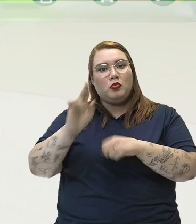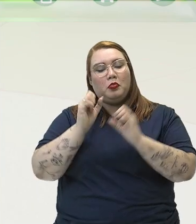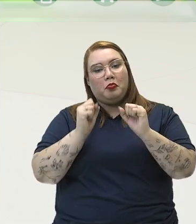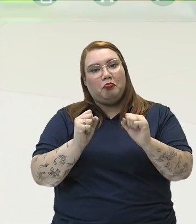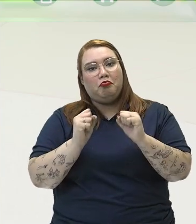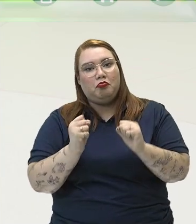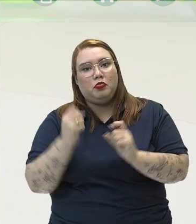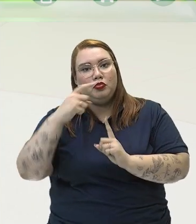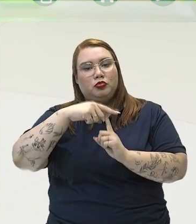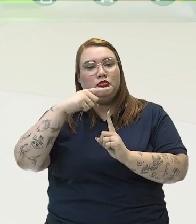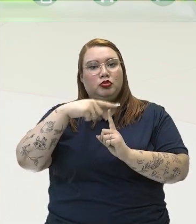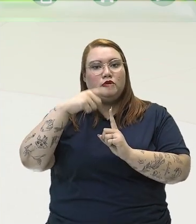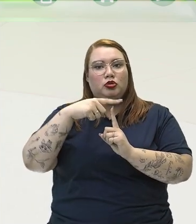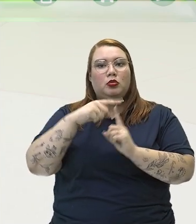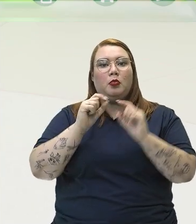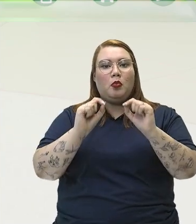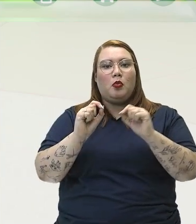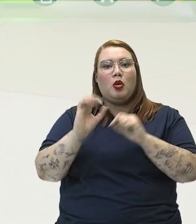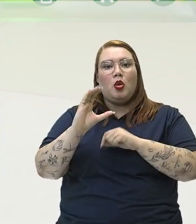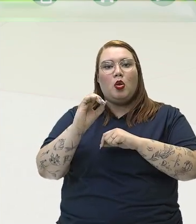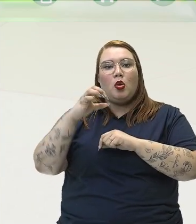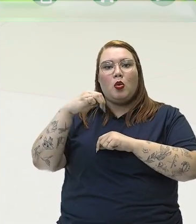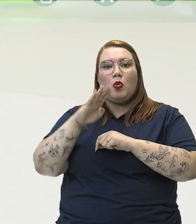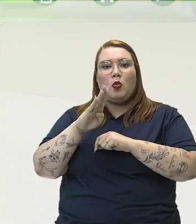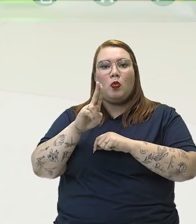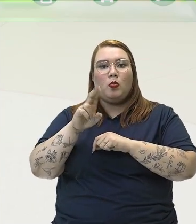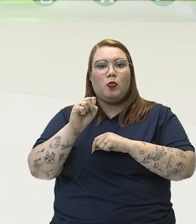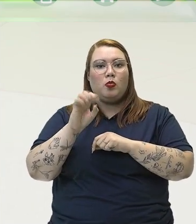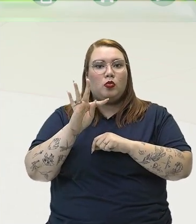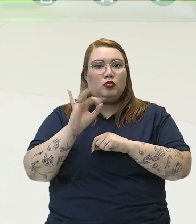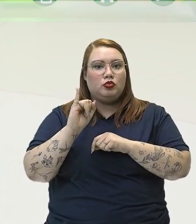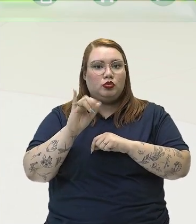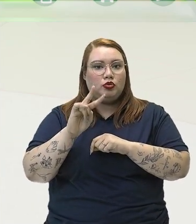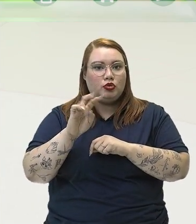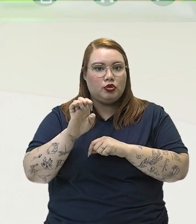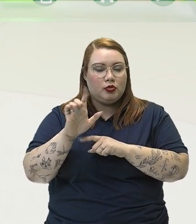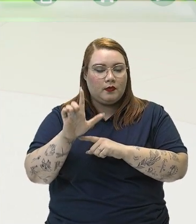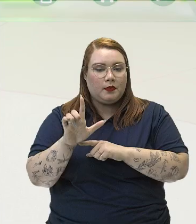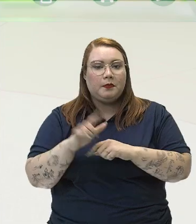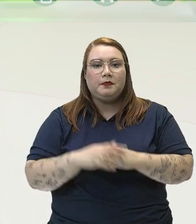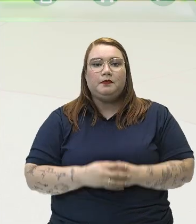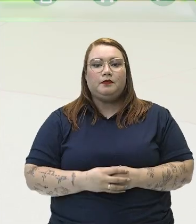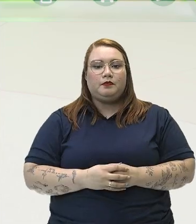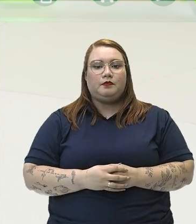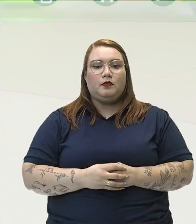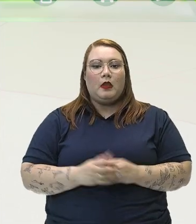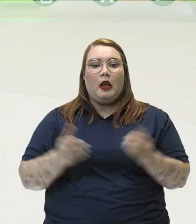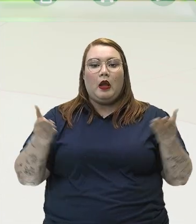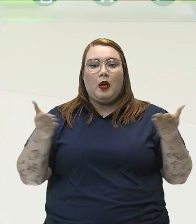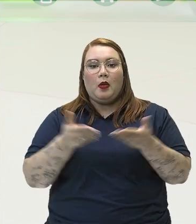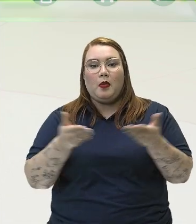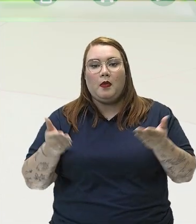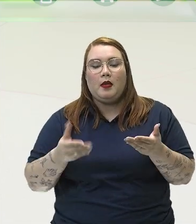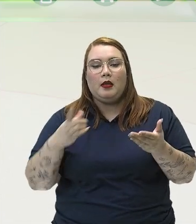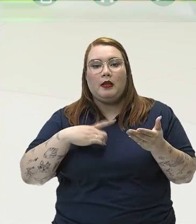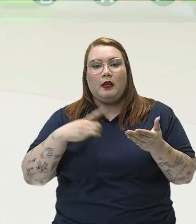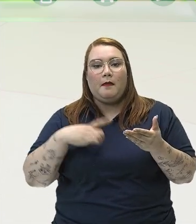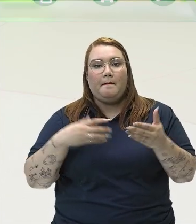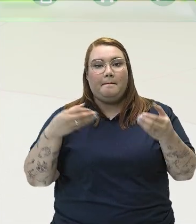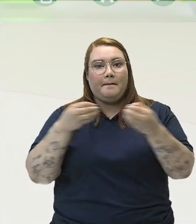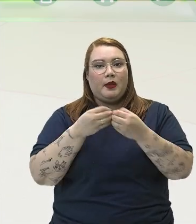uns exemplos de alternativa de descarte deste pneu. Nós temos aí agora, muito mais próximo da